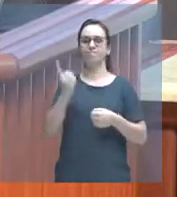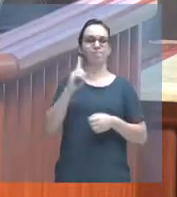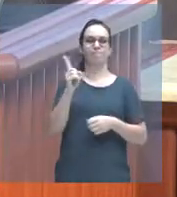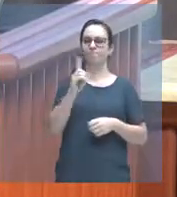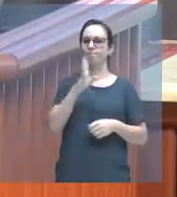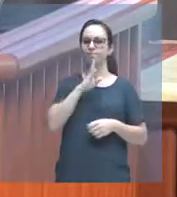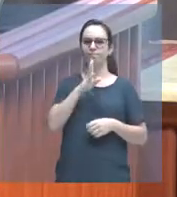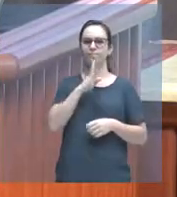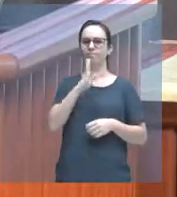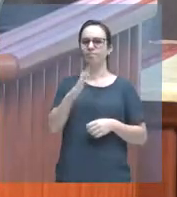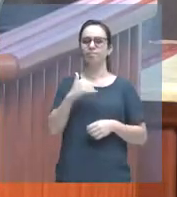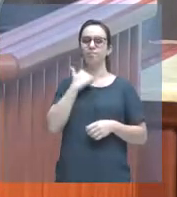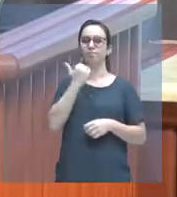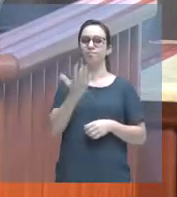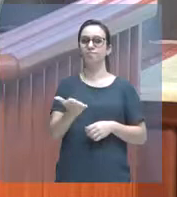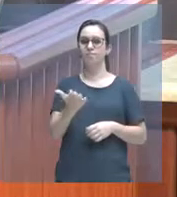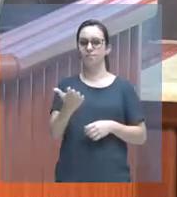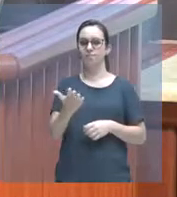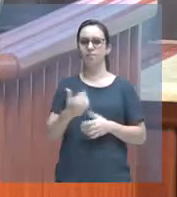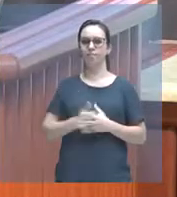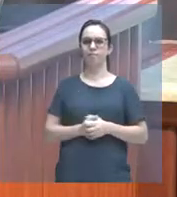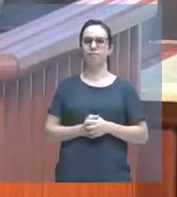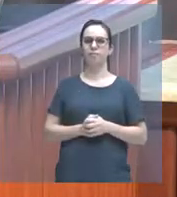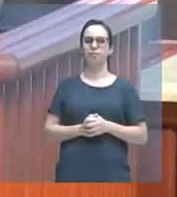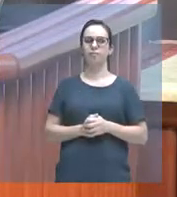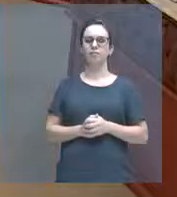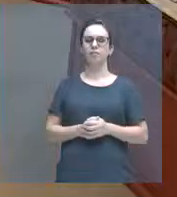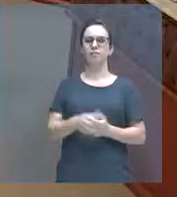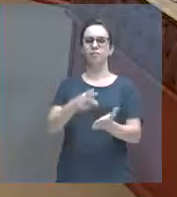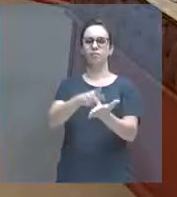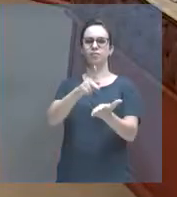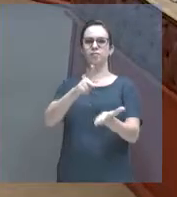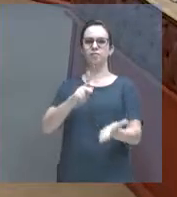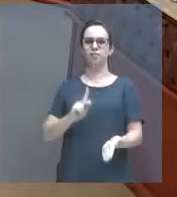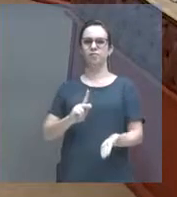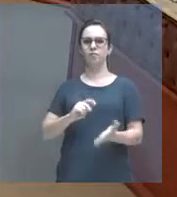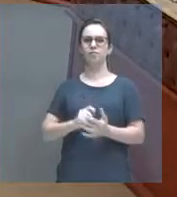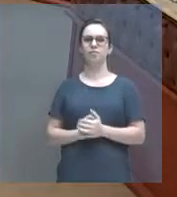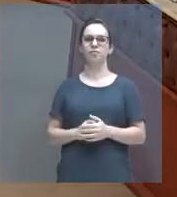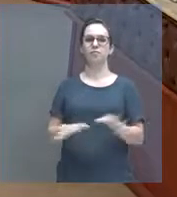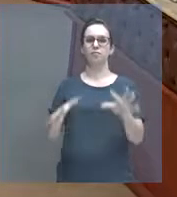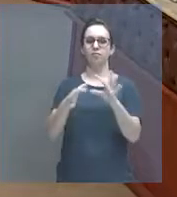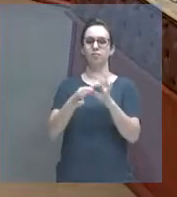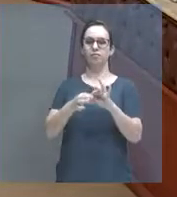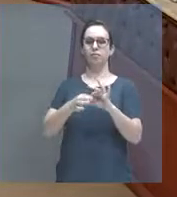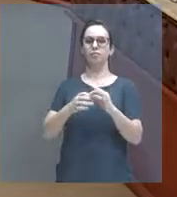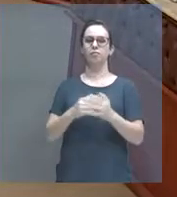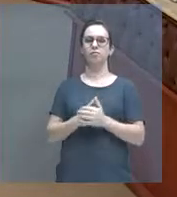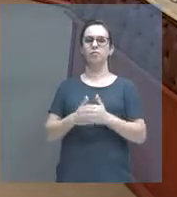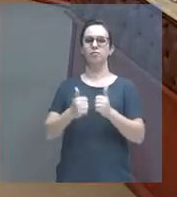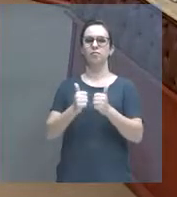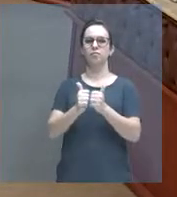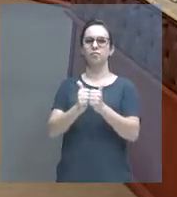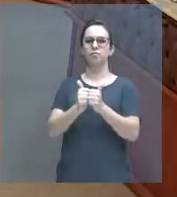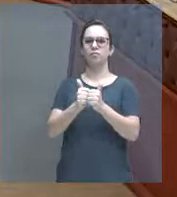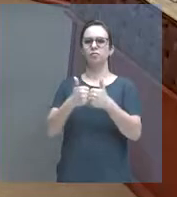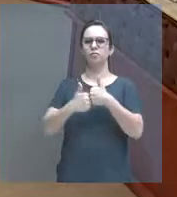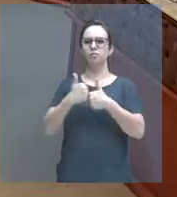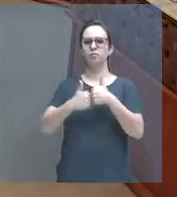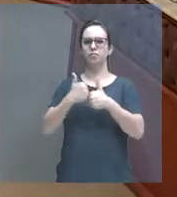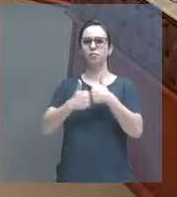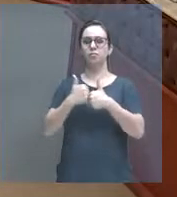Por destino, fui fazer parte de uma seleção de futebol da Vila Operária, conheci o Zé Correia